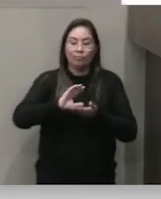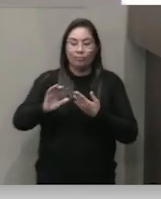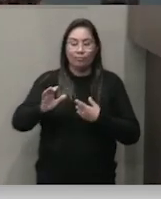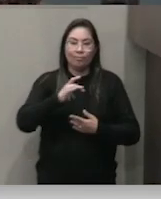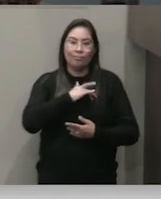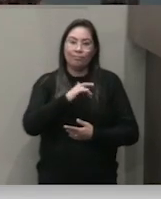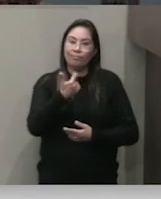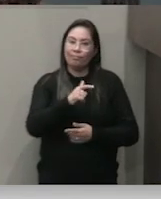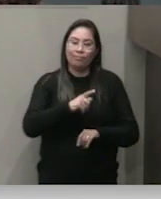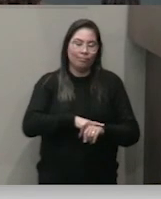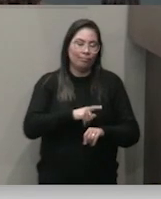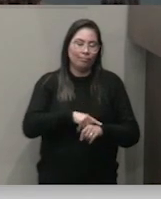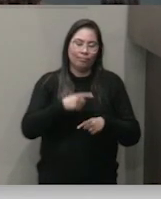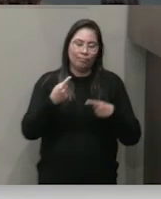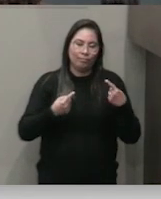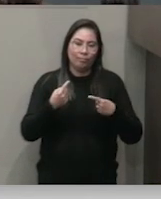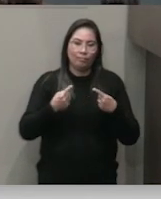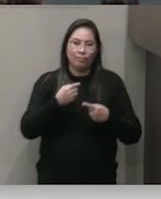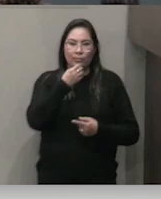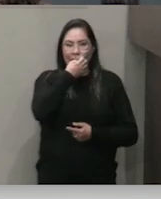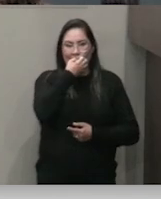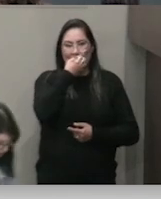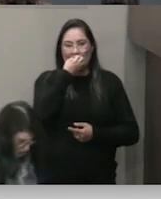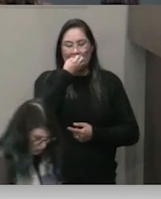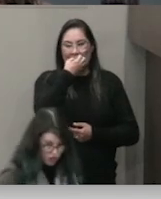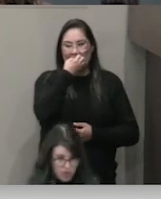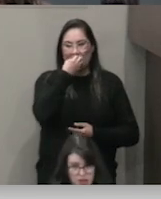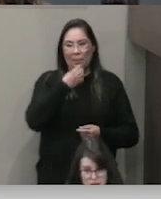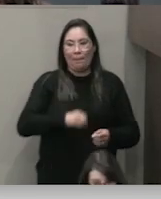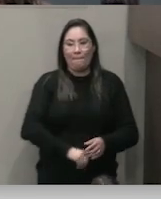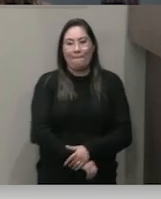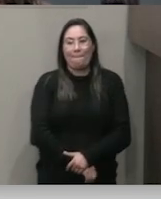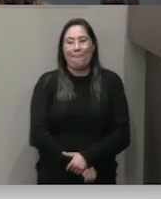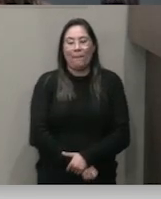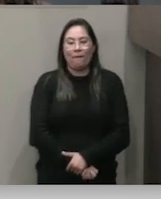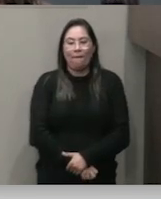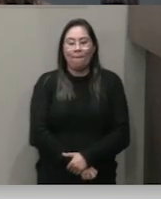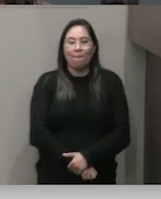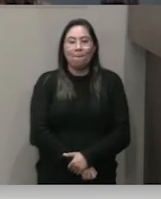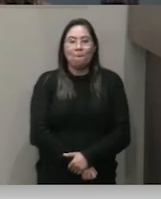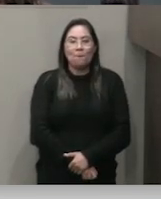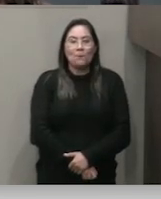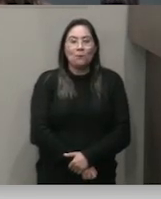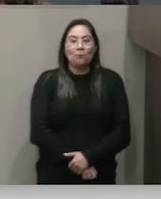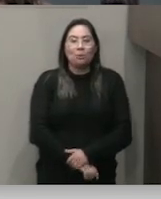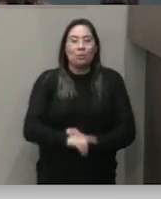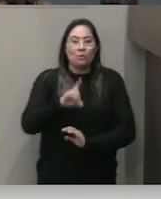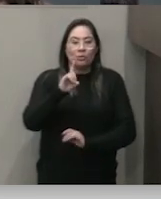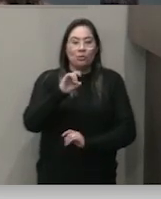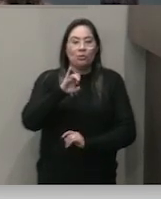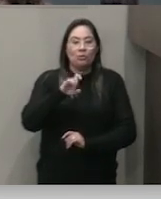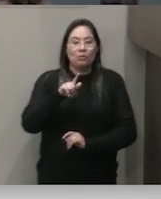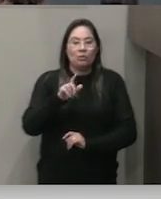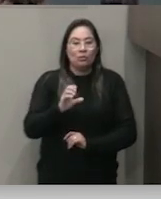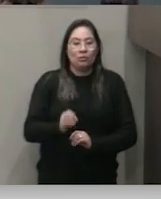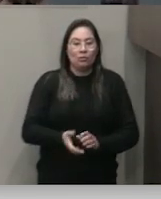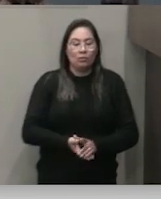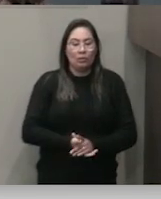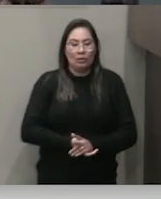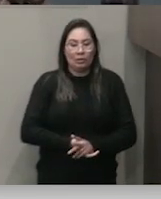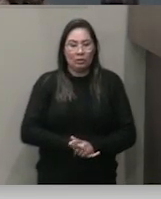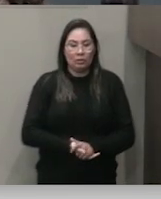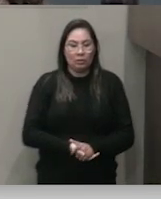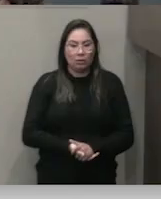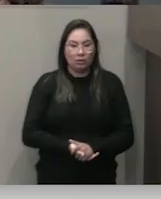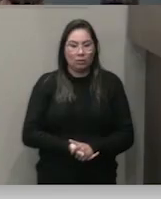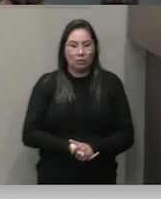não ter tempo de debater o assunto. Obrigada, presidente. Muito bem, vereadora Marina. O próximo inscrito, o vereador Diego Milani.